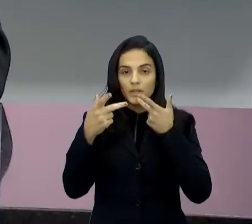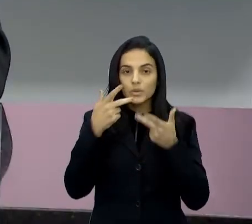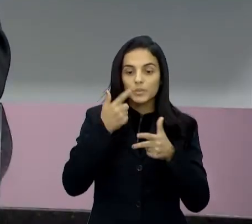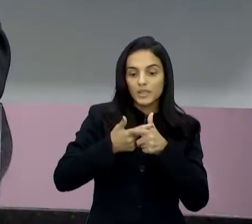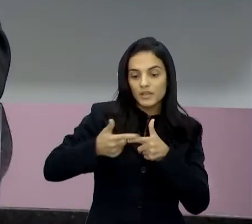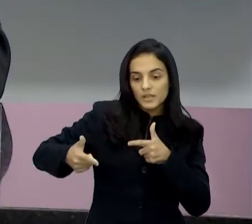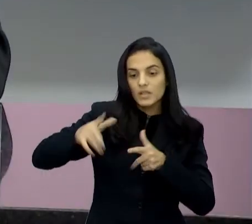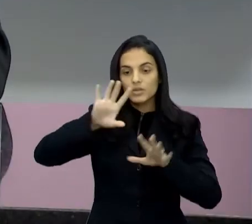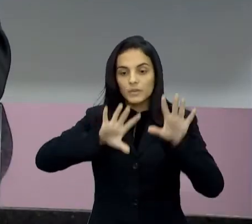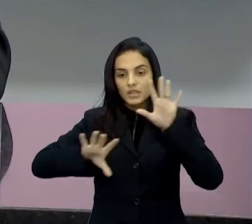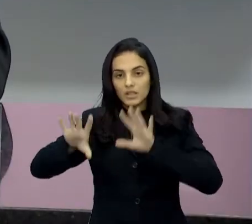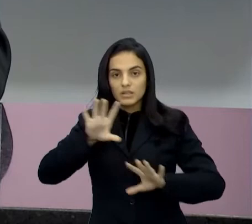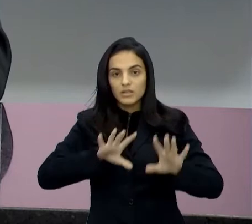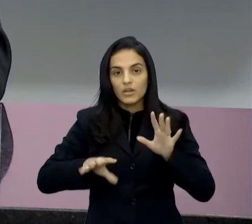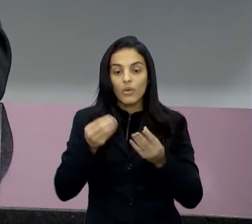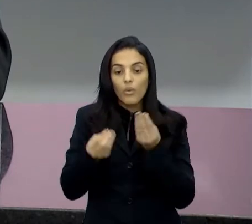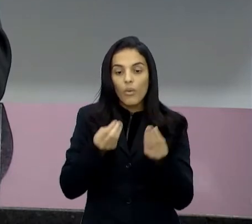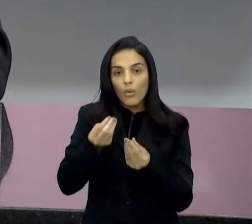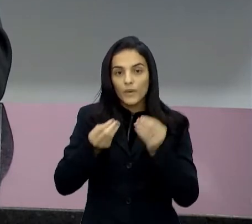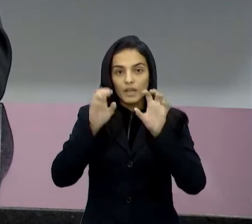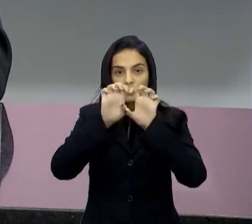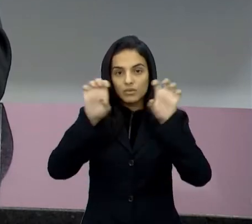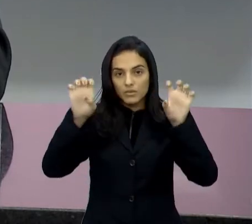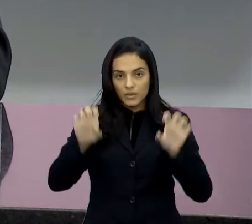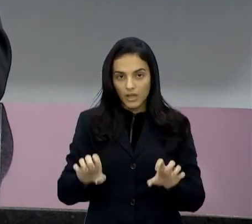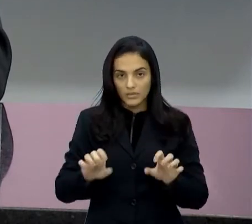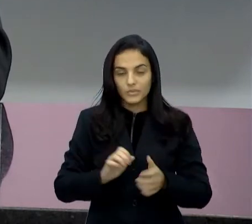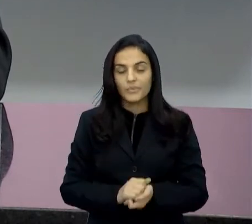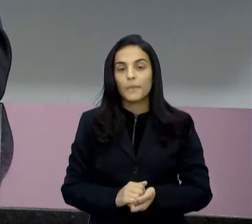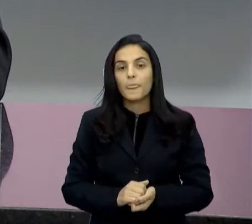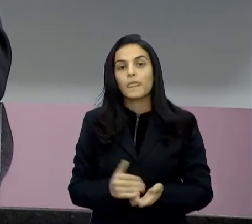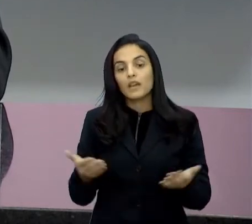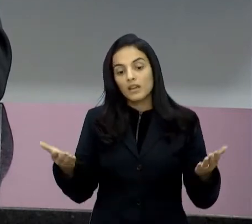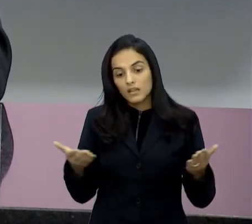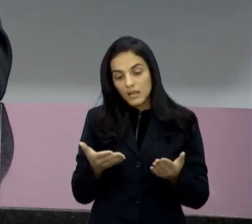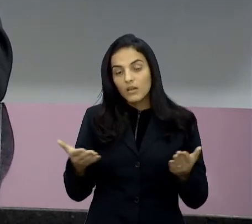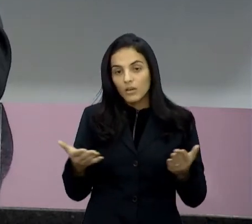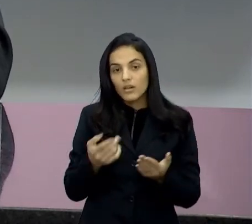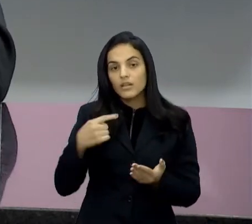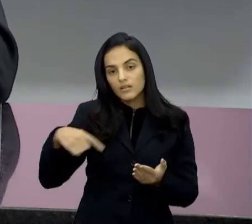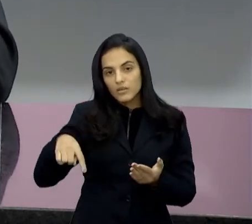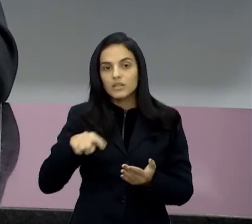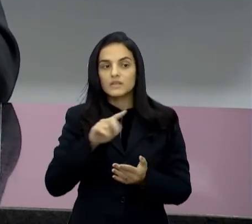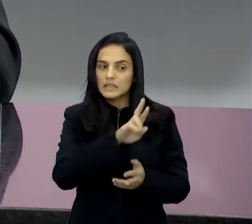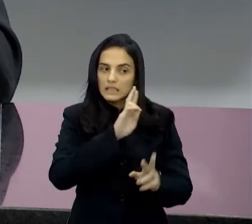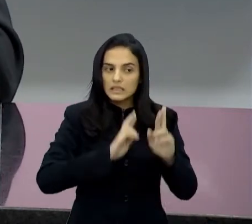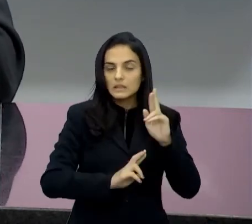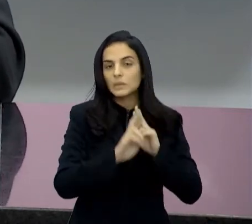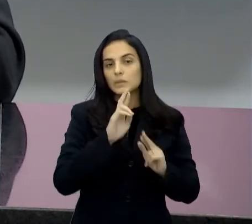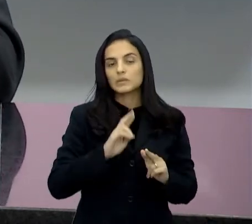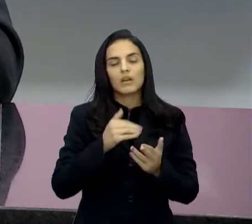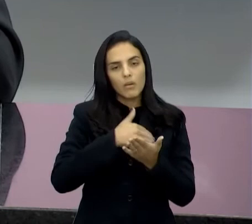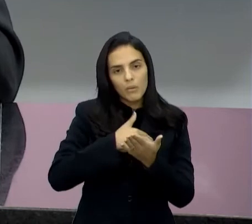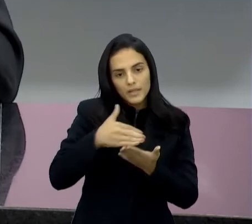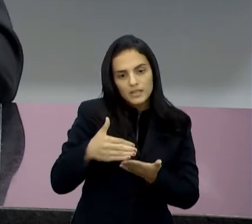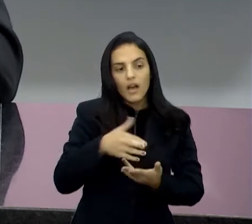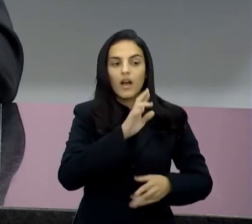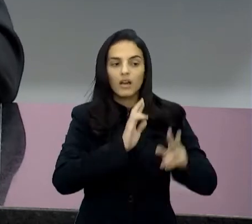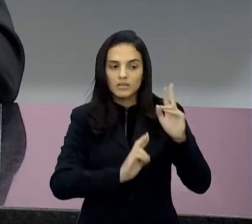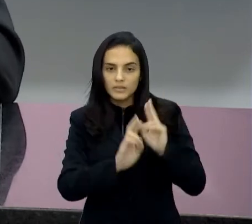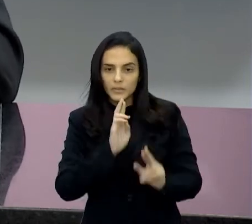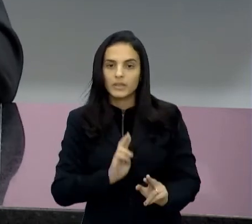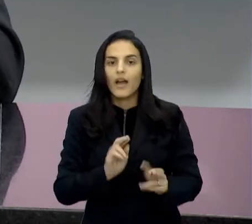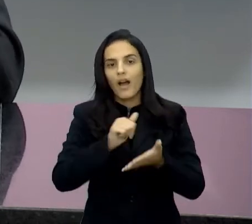divisões do território, como ele é estruturado, e agora a gente vai também responder aí, começar a responder a